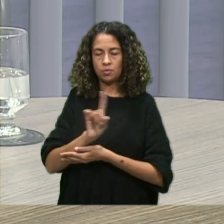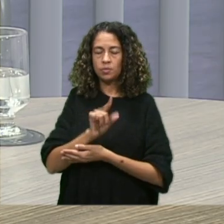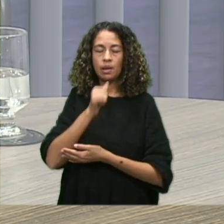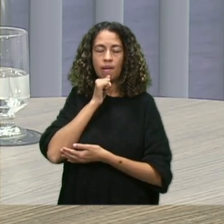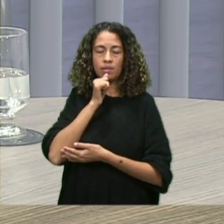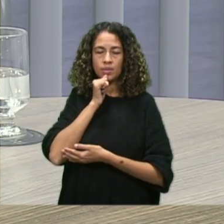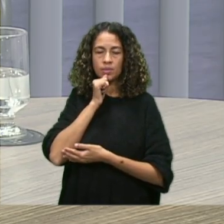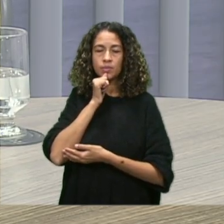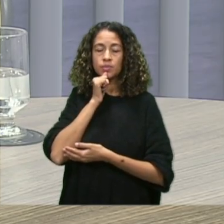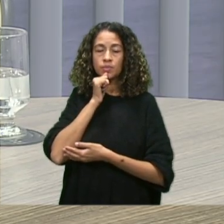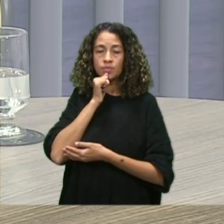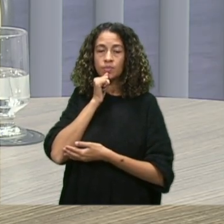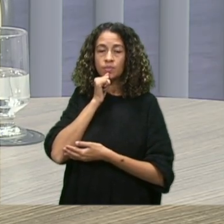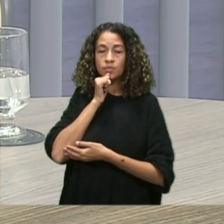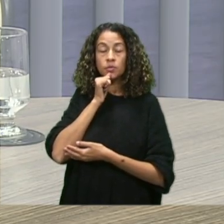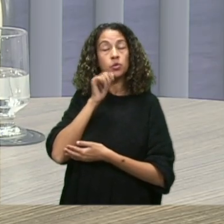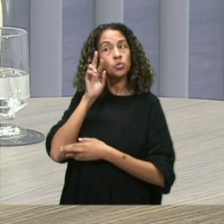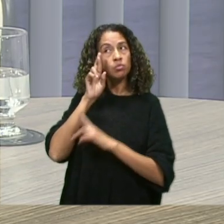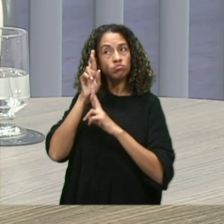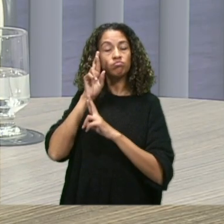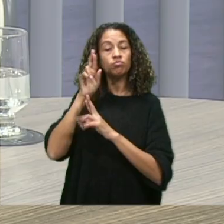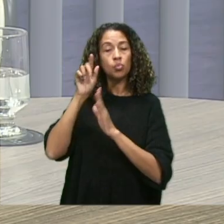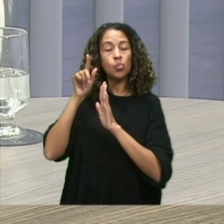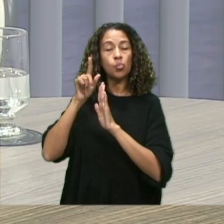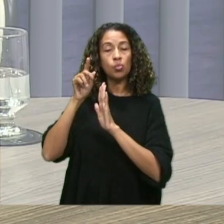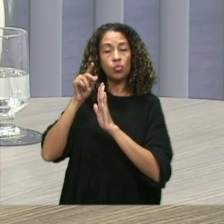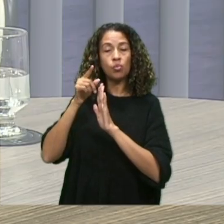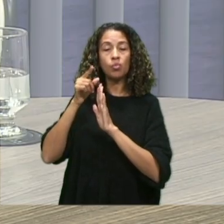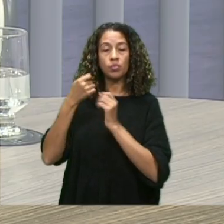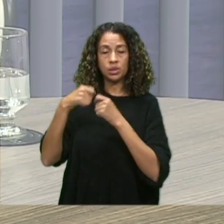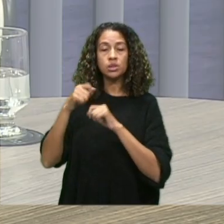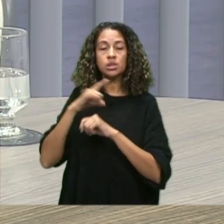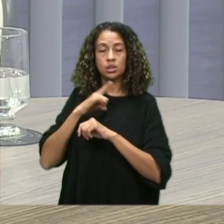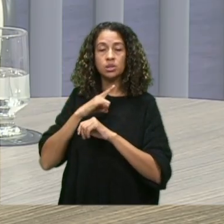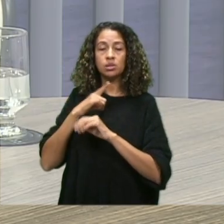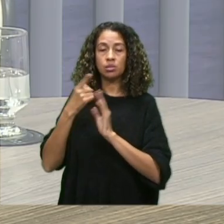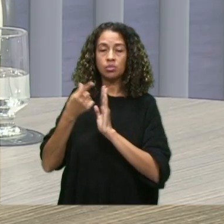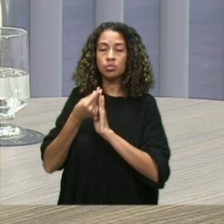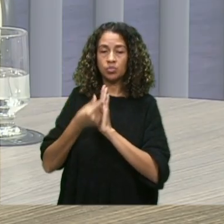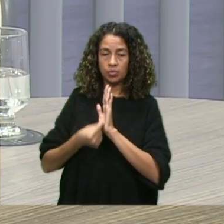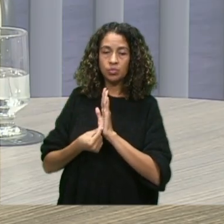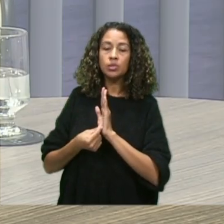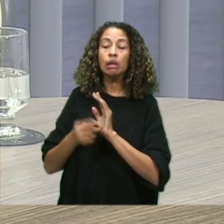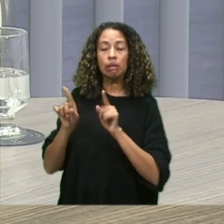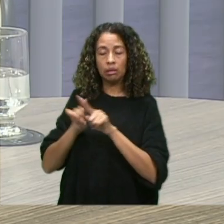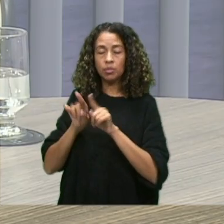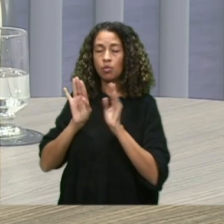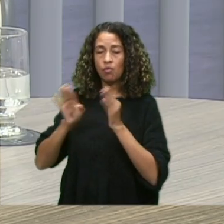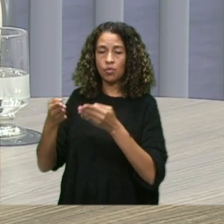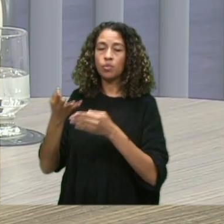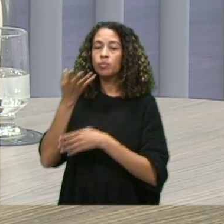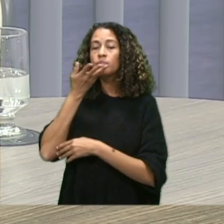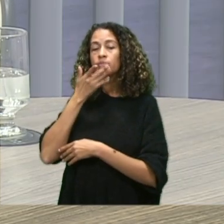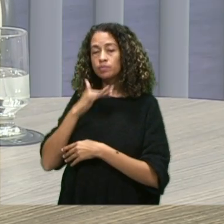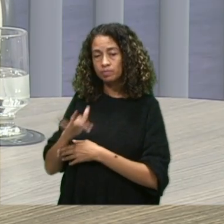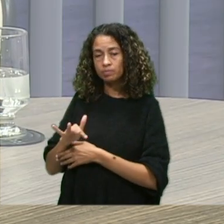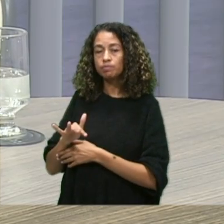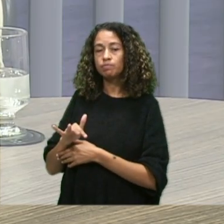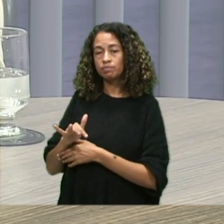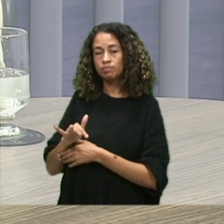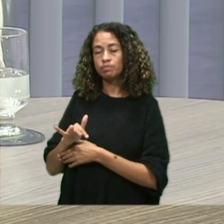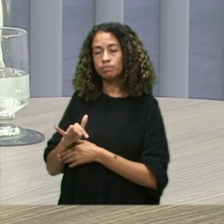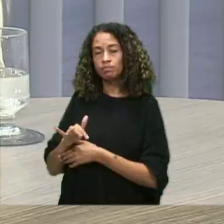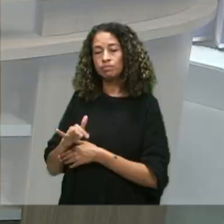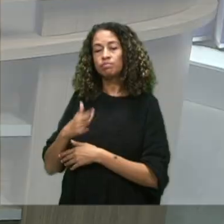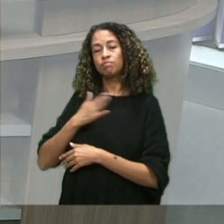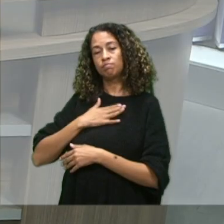um projeto de fazer o lançamento, mas eu tenho esse também, que é direcionado para o público infantil e para o que eu